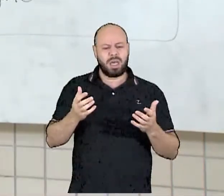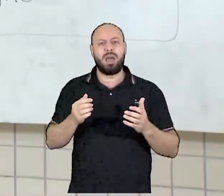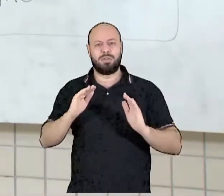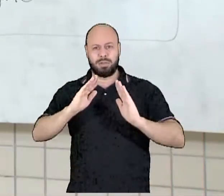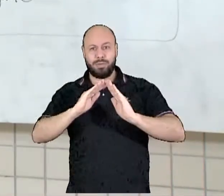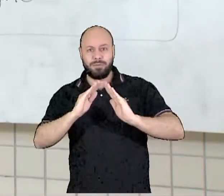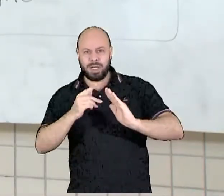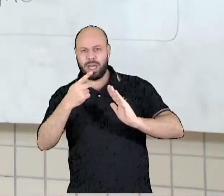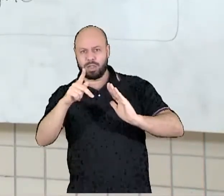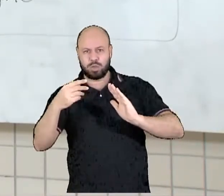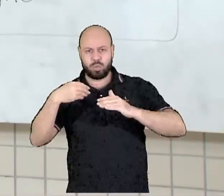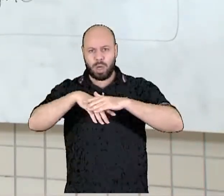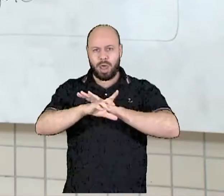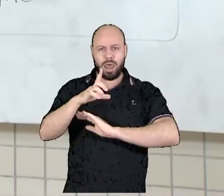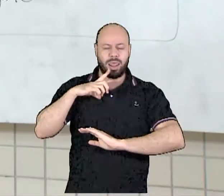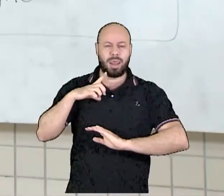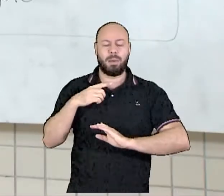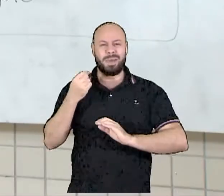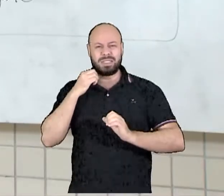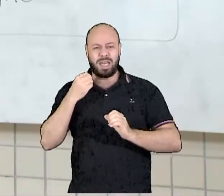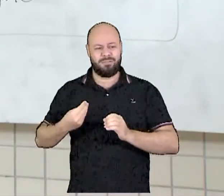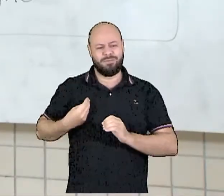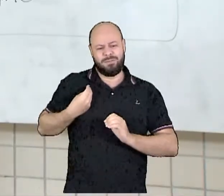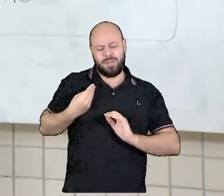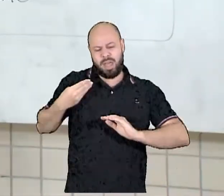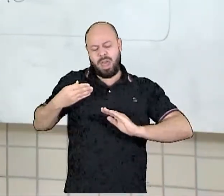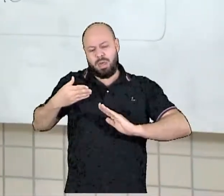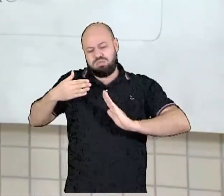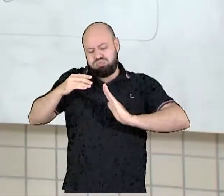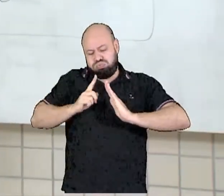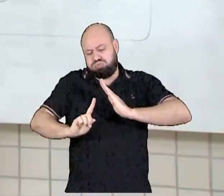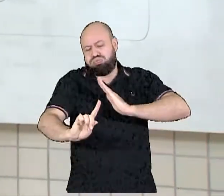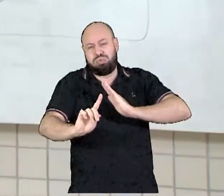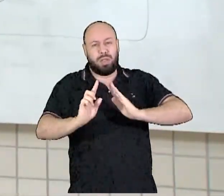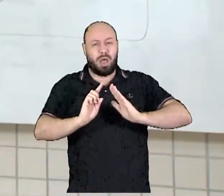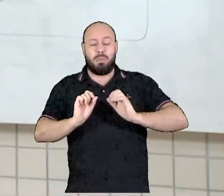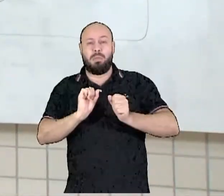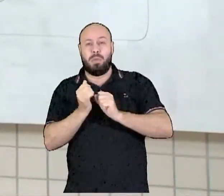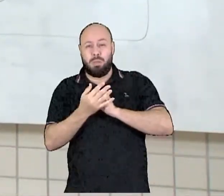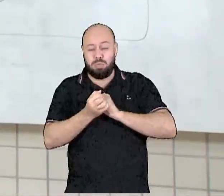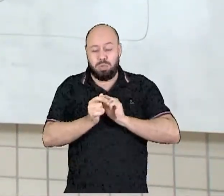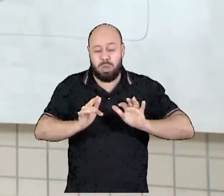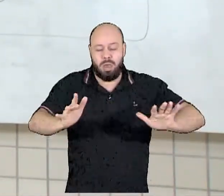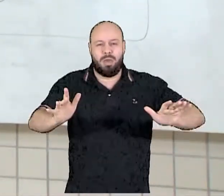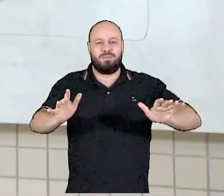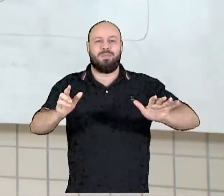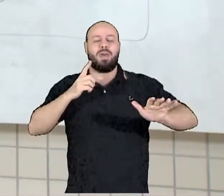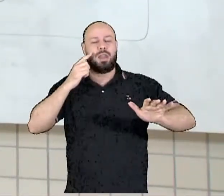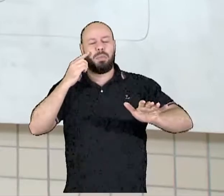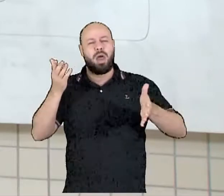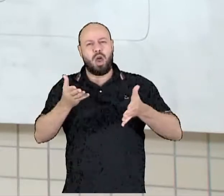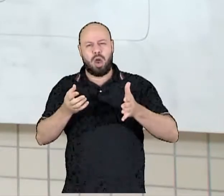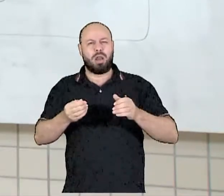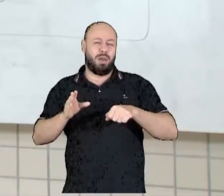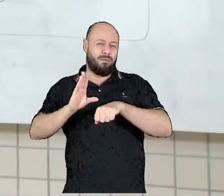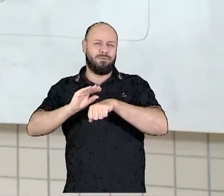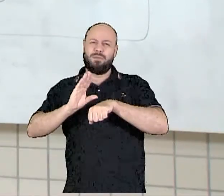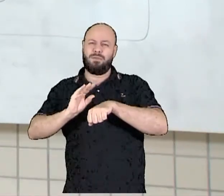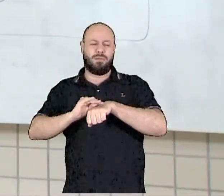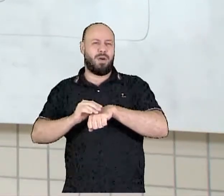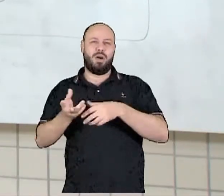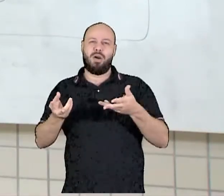estamos trabalhando, vendo essas fotoreportagens nesse período de pandemia. Procurem fotos de vocês nesse período